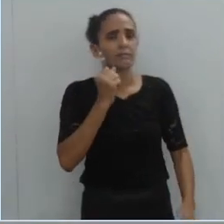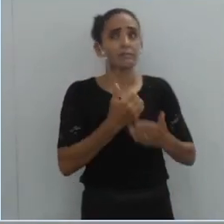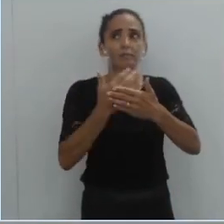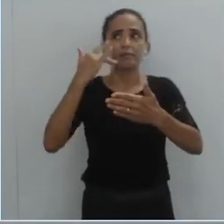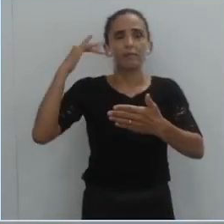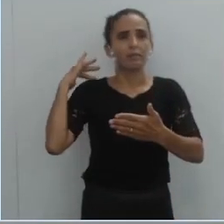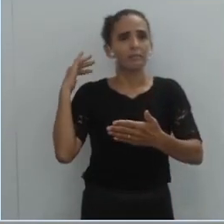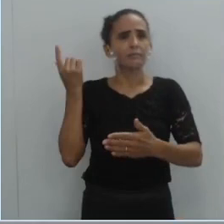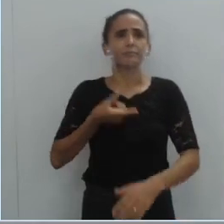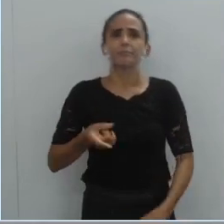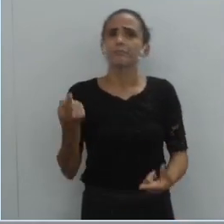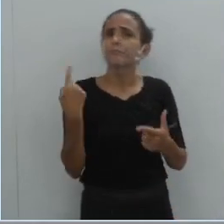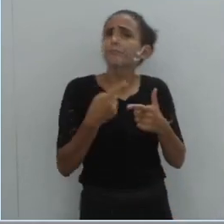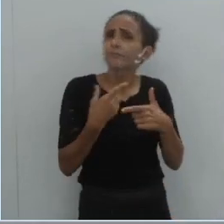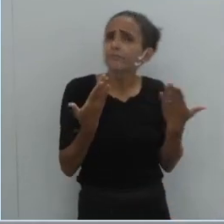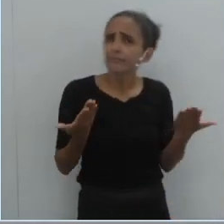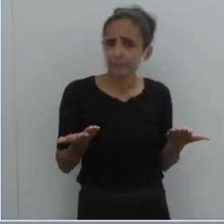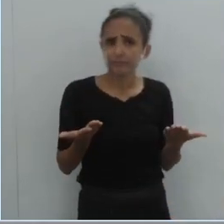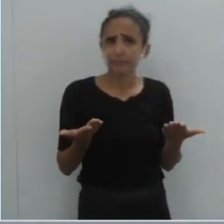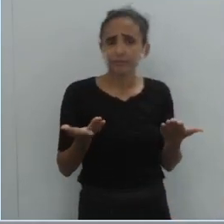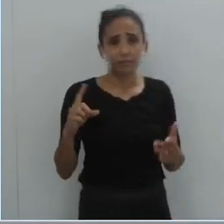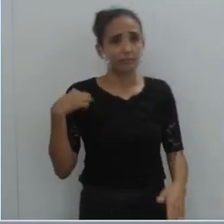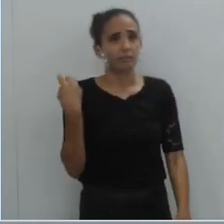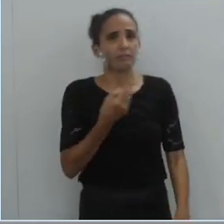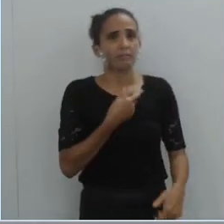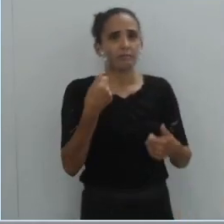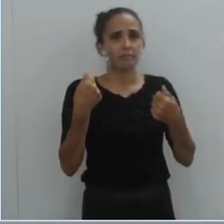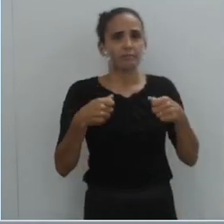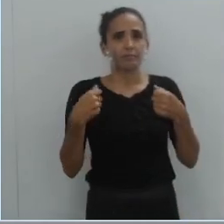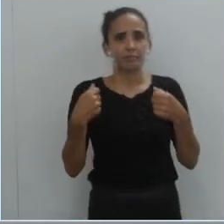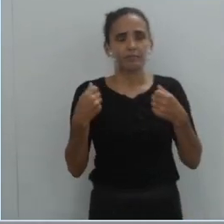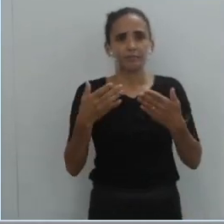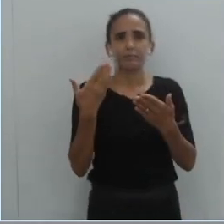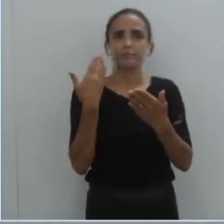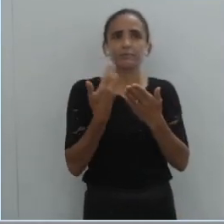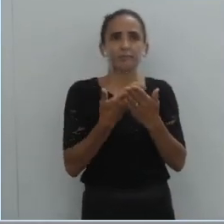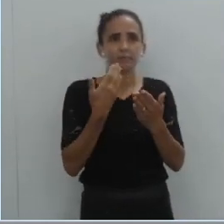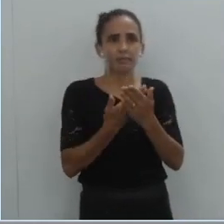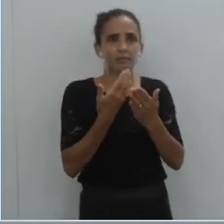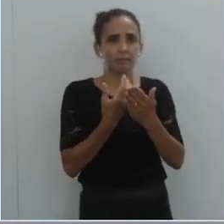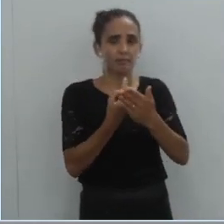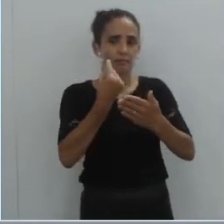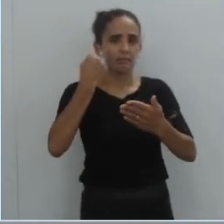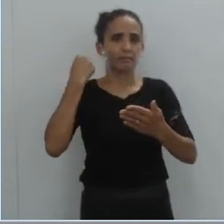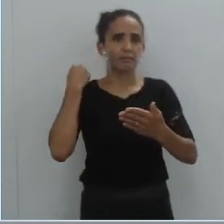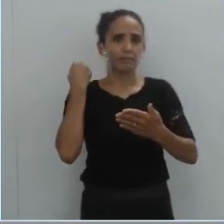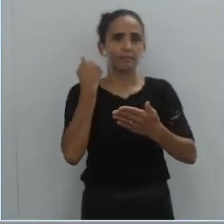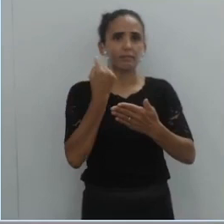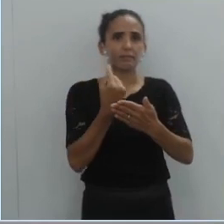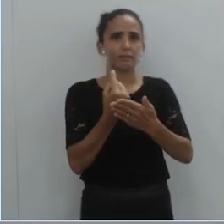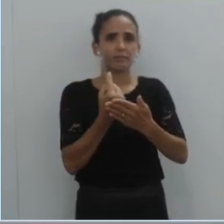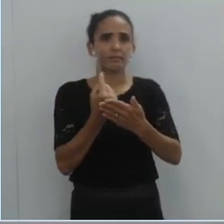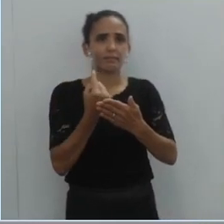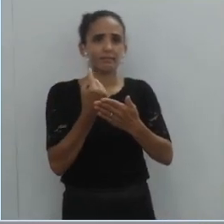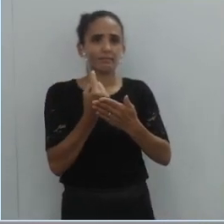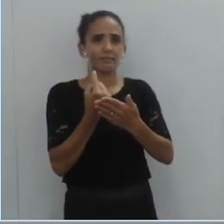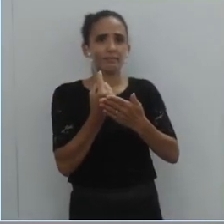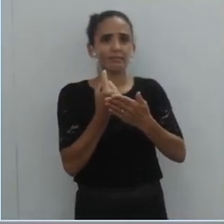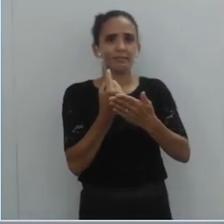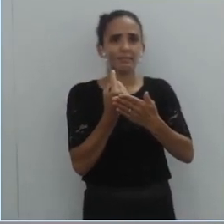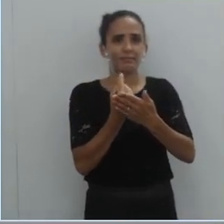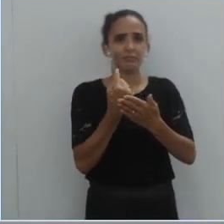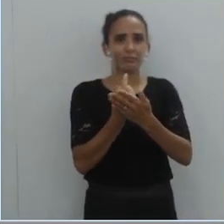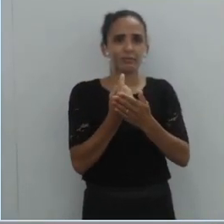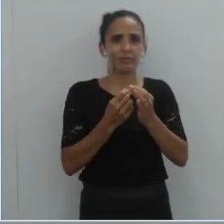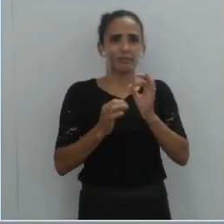polêmico. Por quê, professor? Porque a gente tinha, naquele período, também a caça às bruxas. Isso